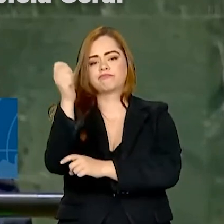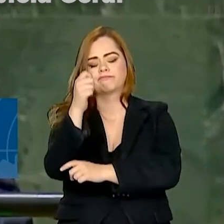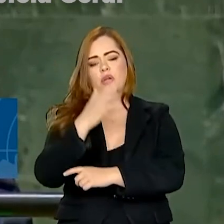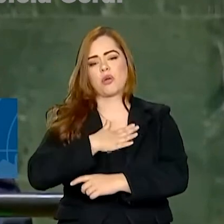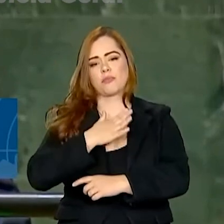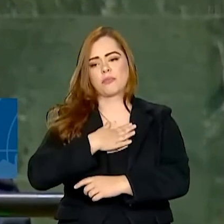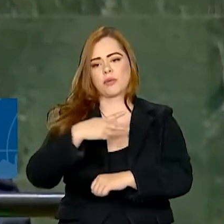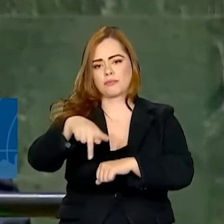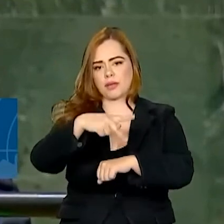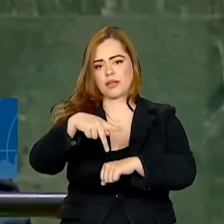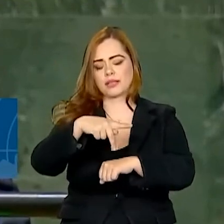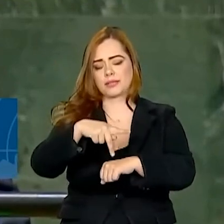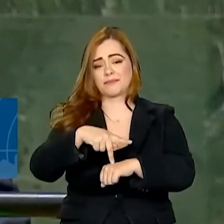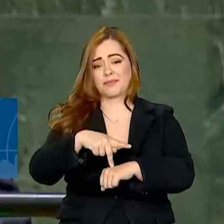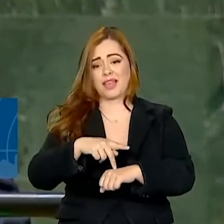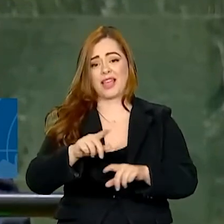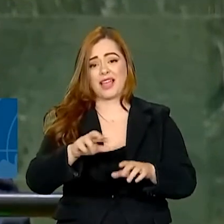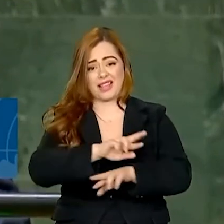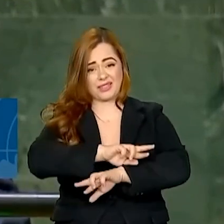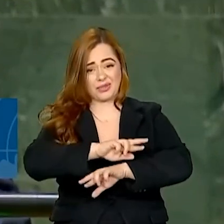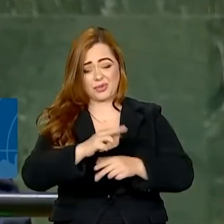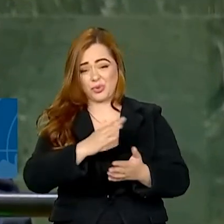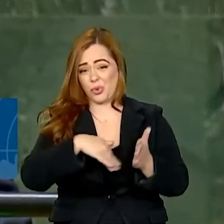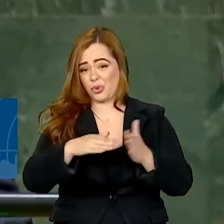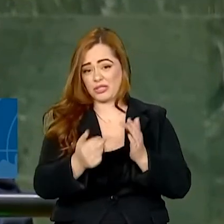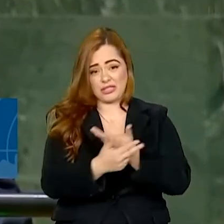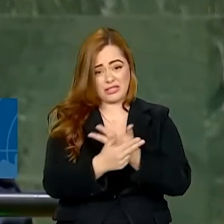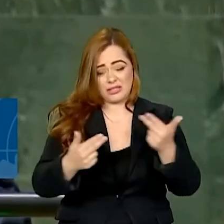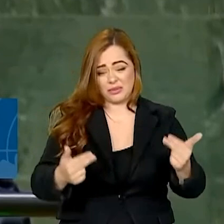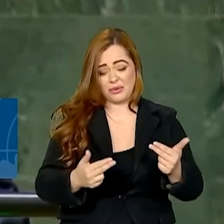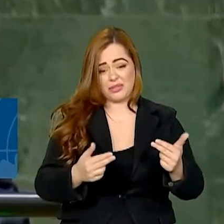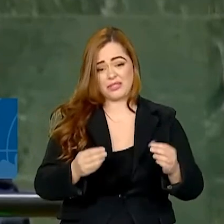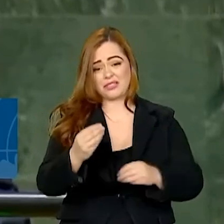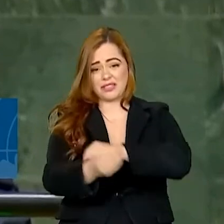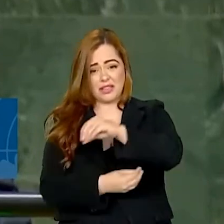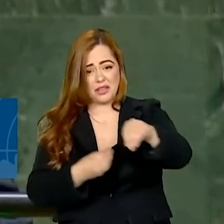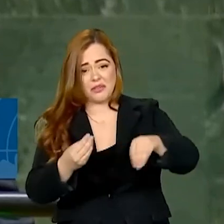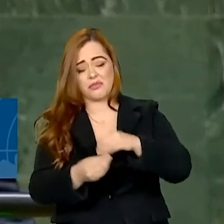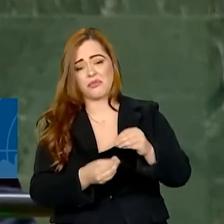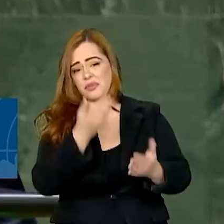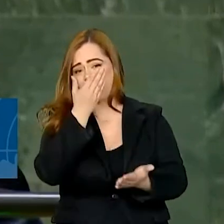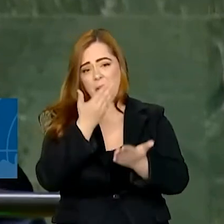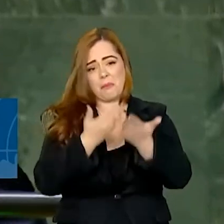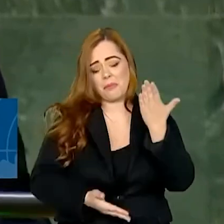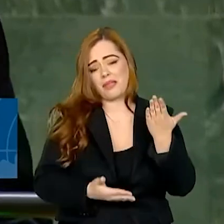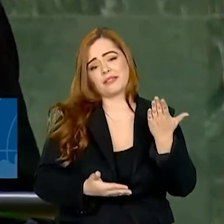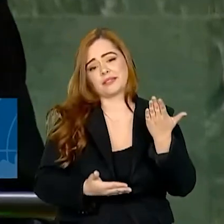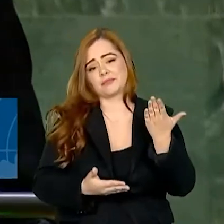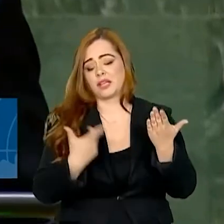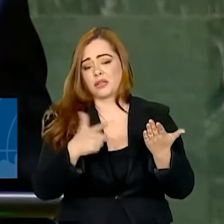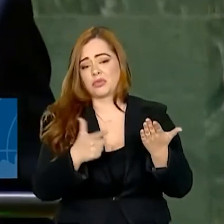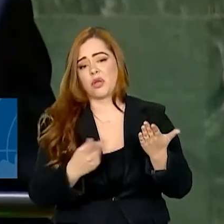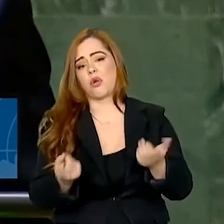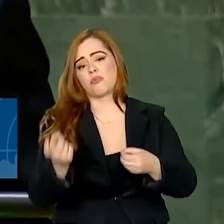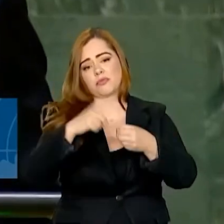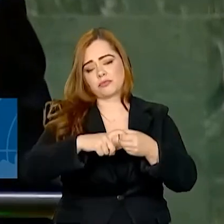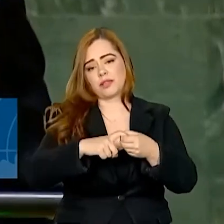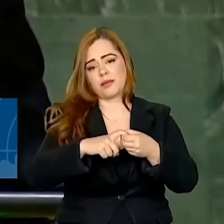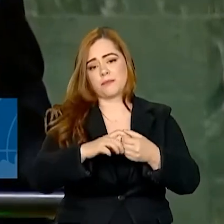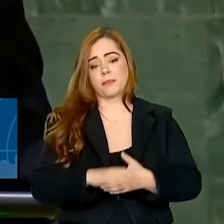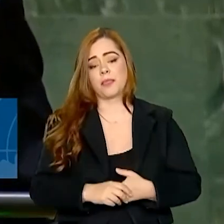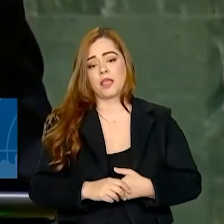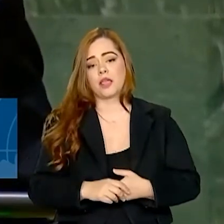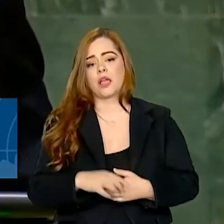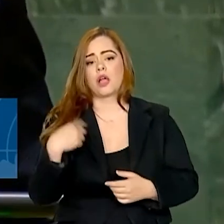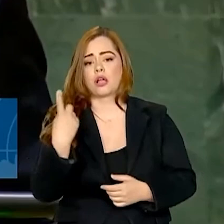país, estas tragédias ceifam vidas e causam perdas irreparáveis. Nossos pensamentos